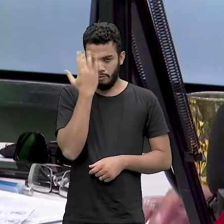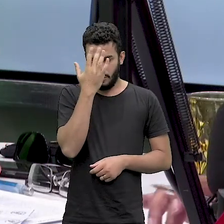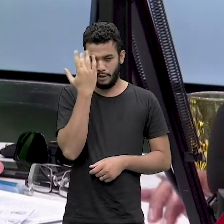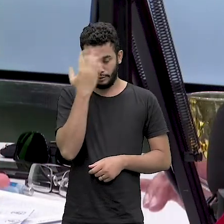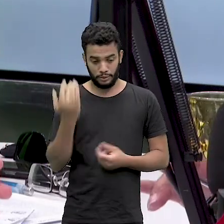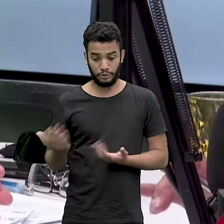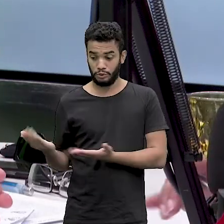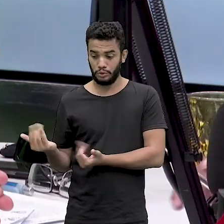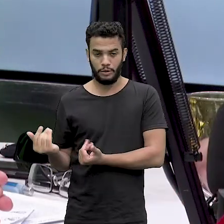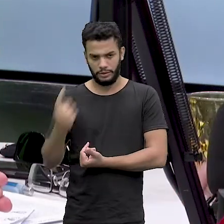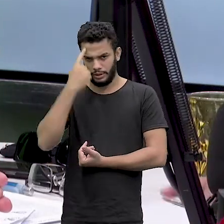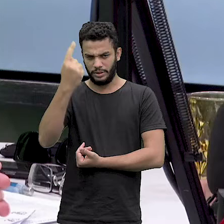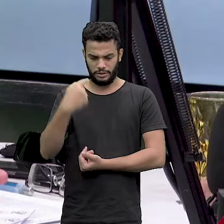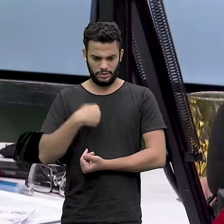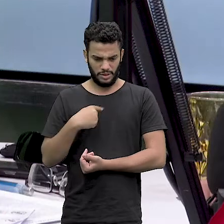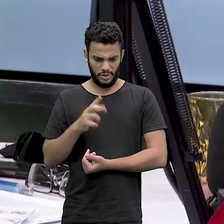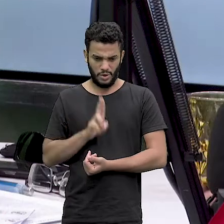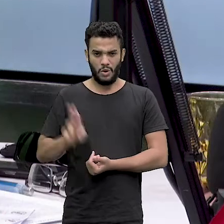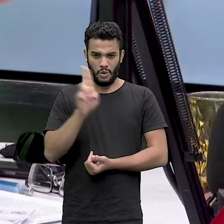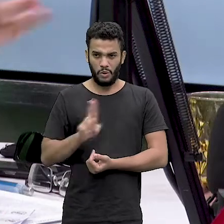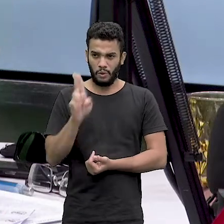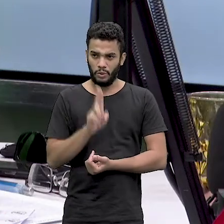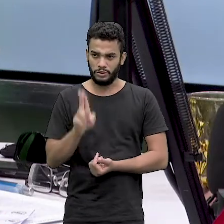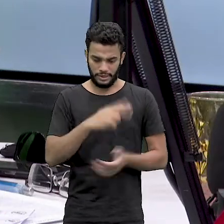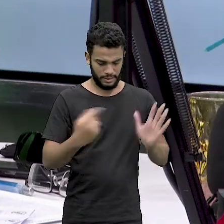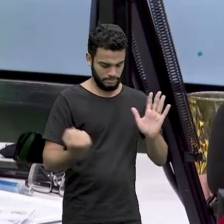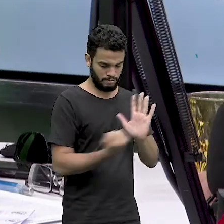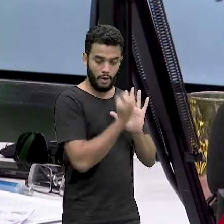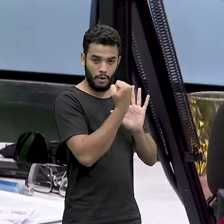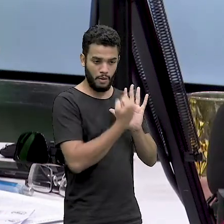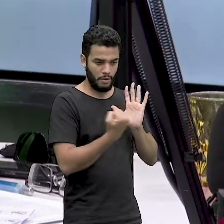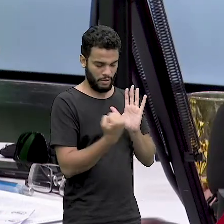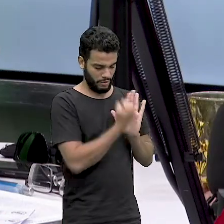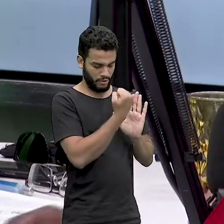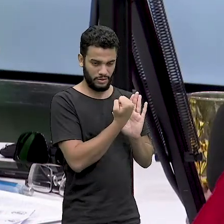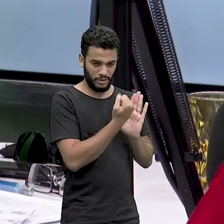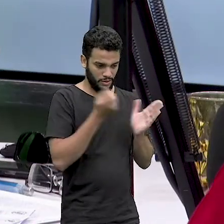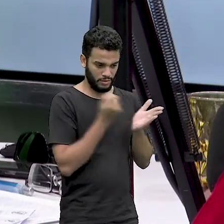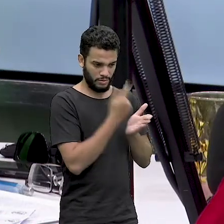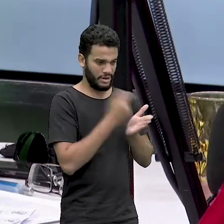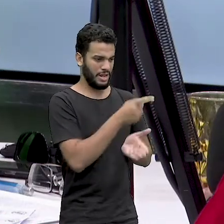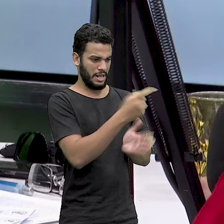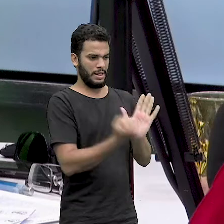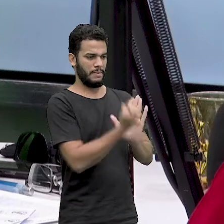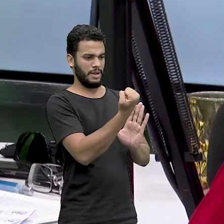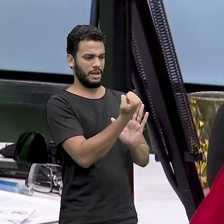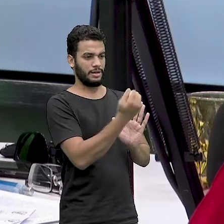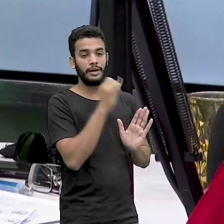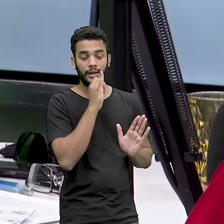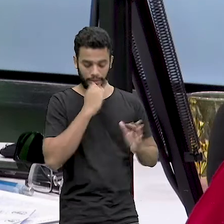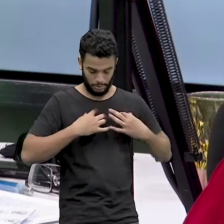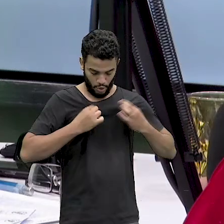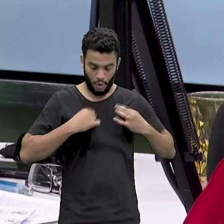marca pressupõe que você está trabalhando para uma empresa. Tem gente que anda com a camisa com a marca,